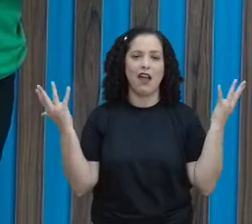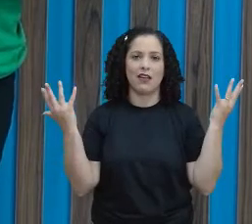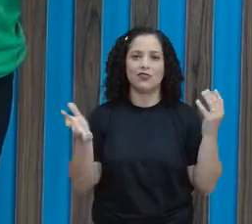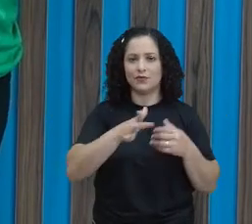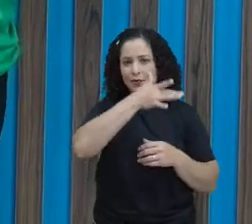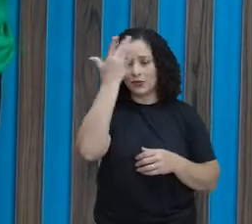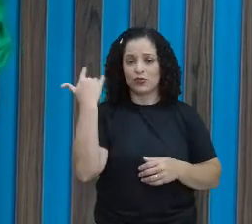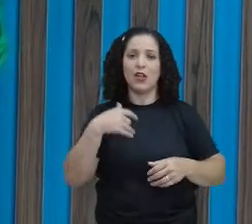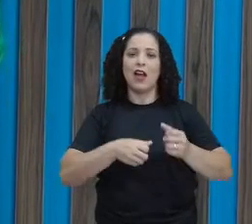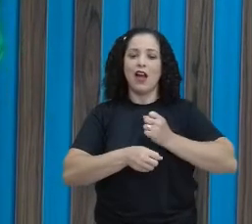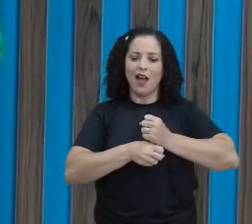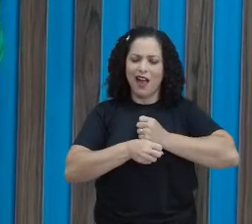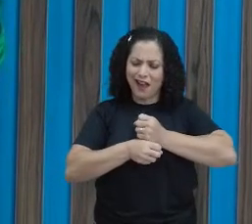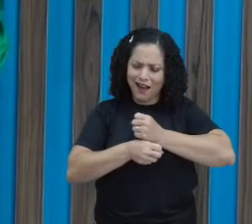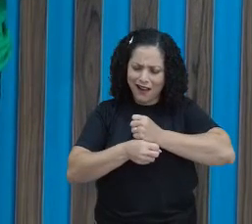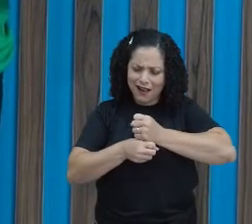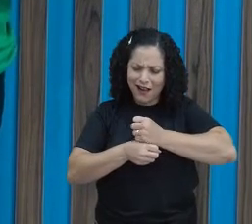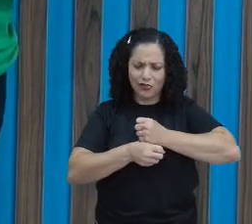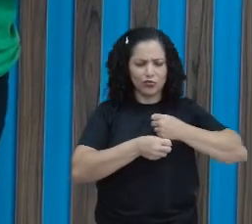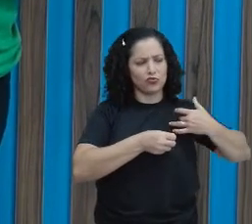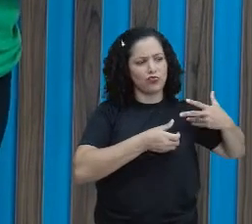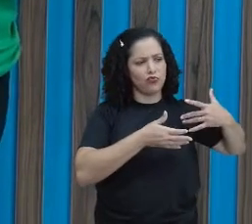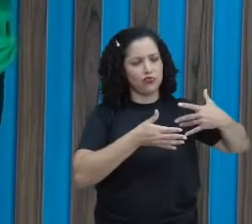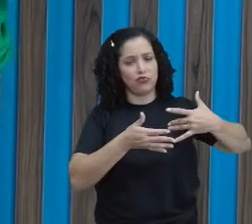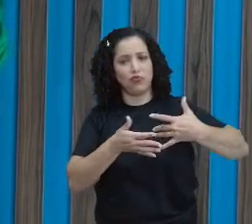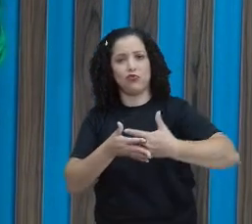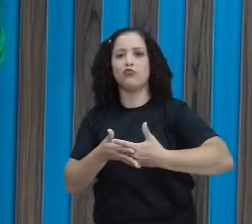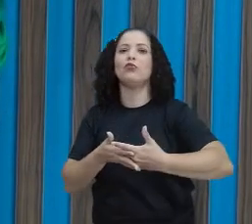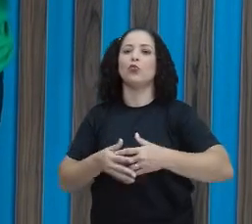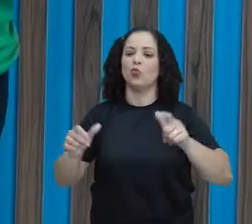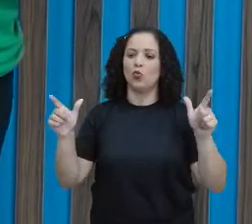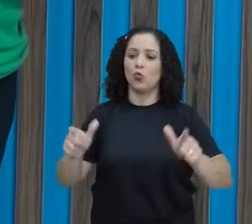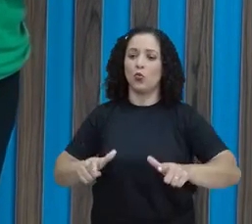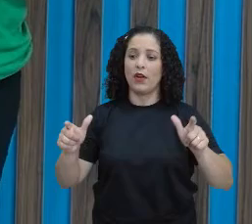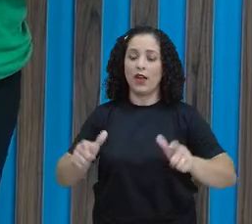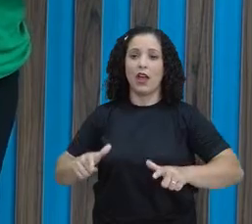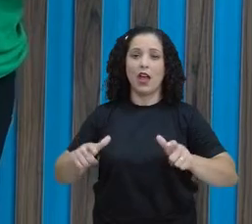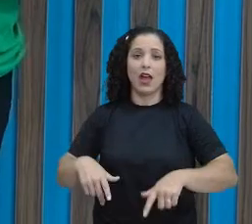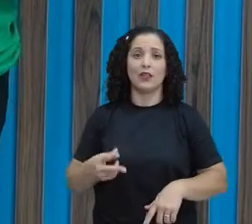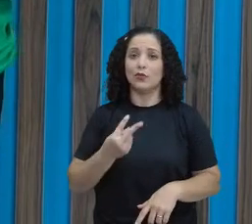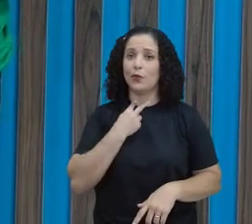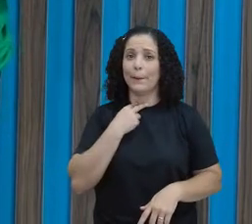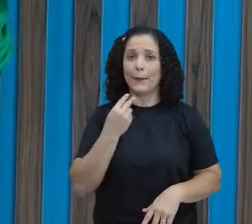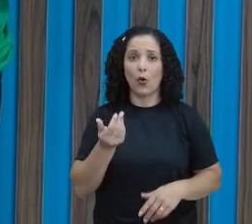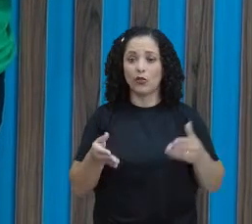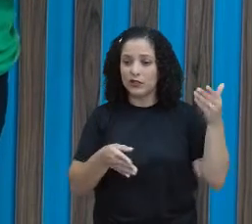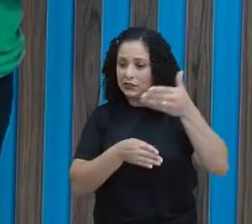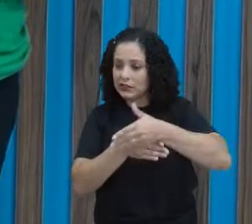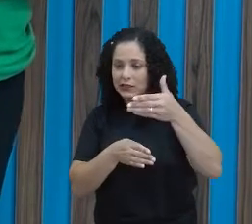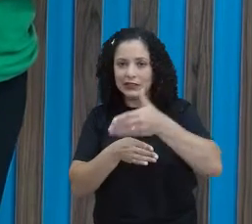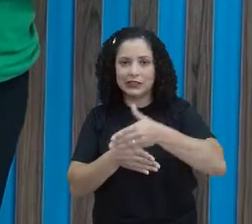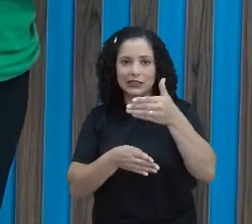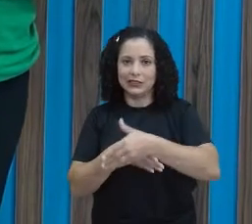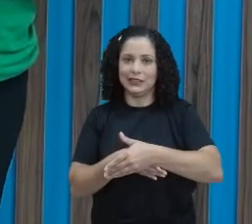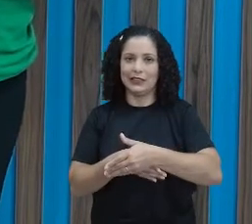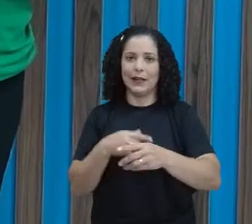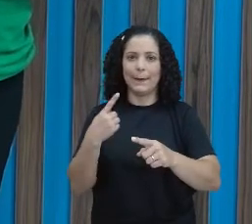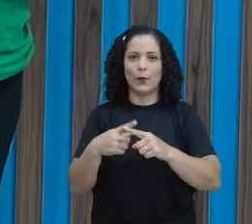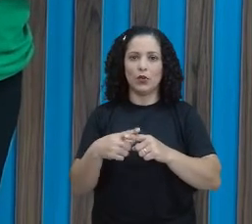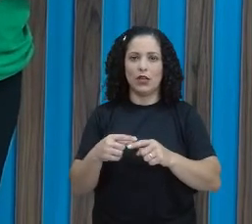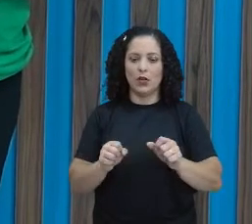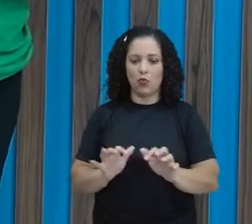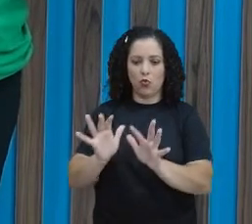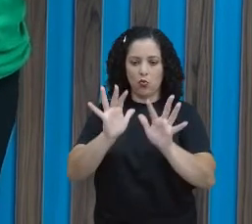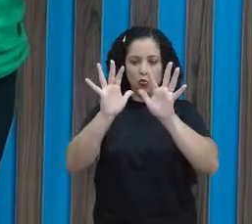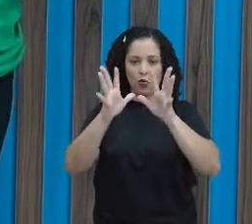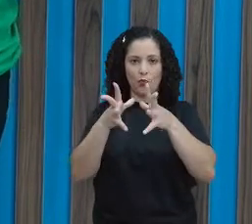anos daquela área sem poder ser visitada, entendeu? Aquela radiação, ela não vai embora assim do dia para a